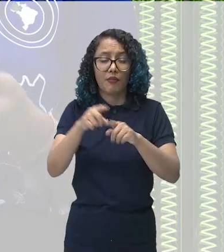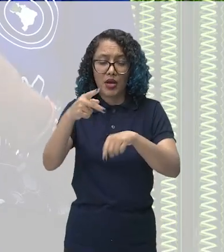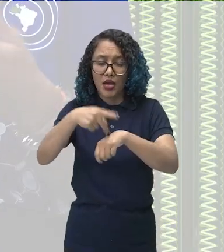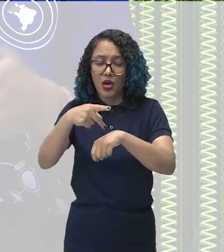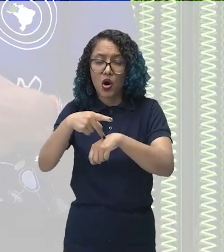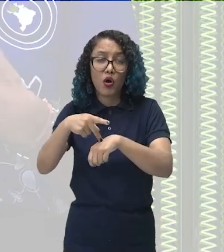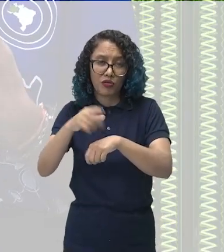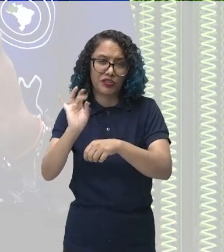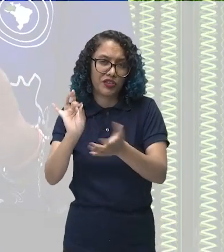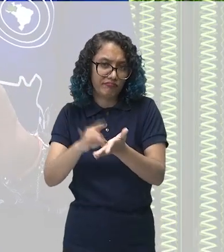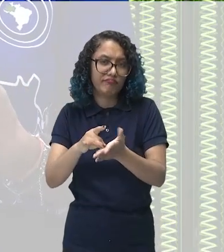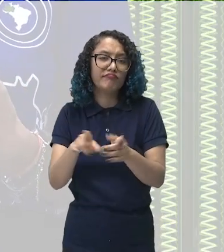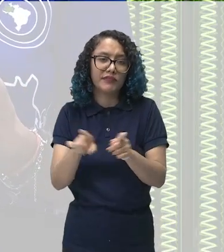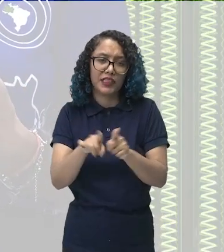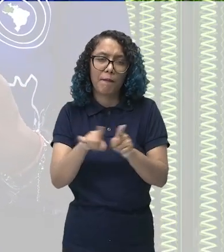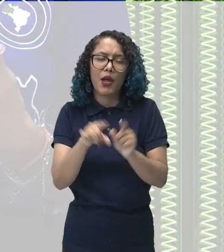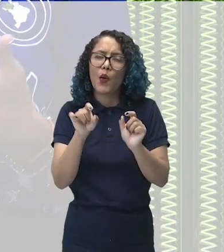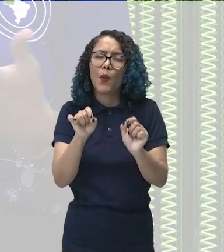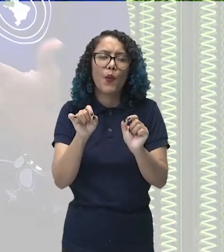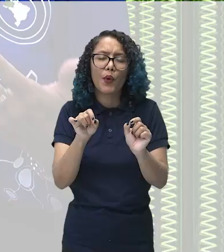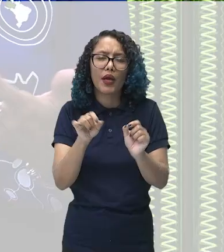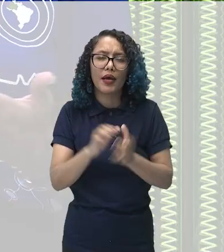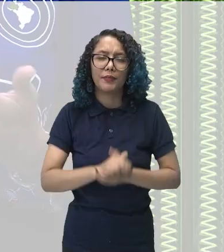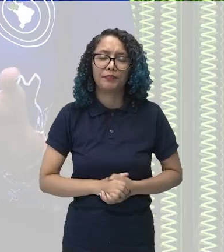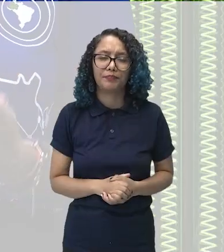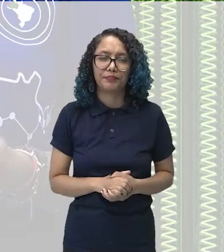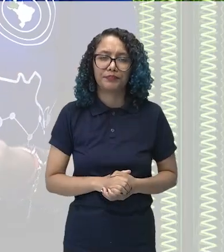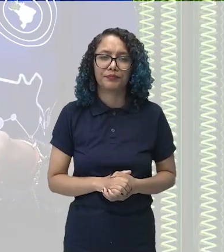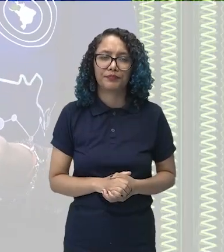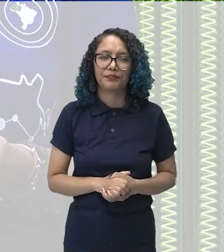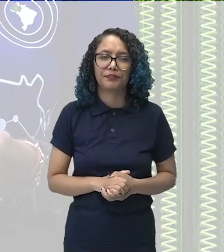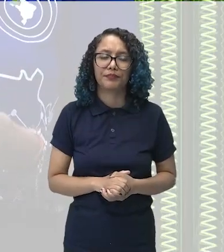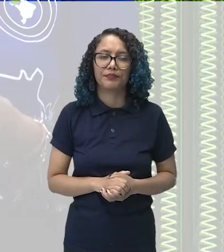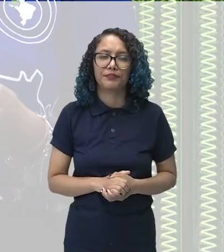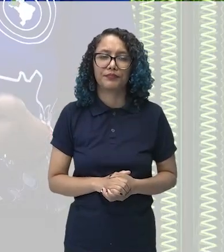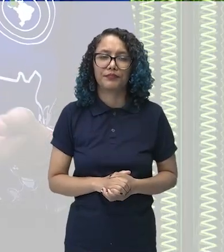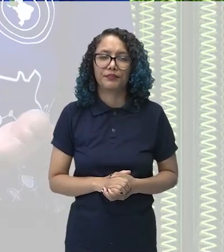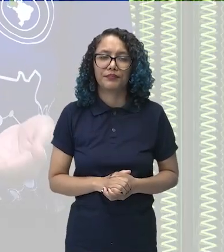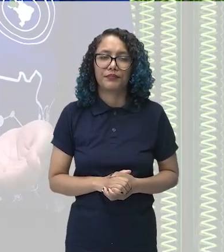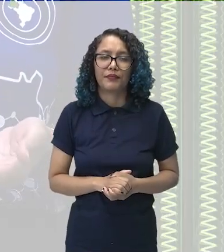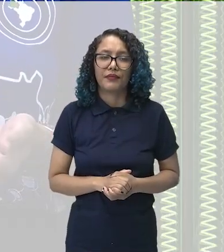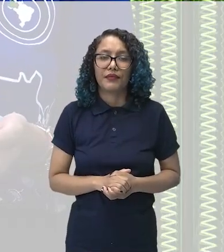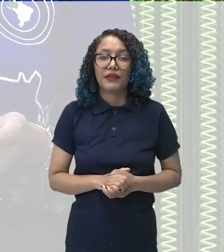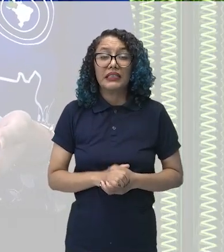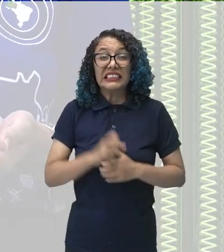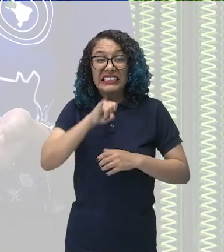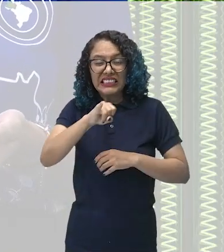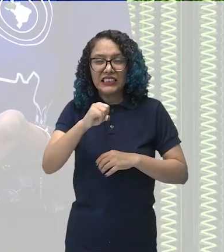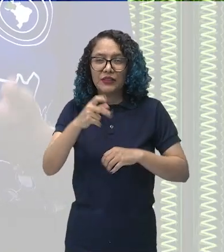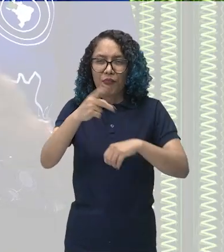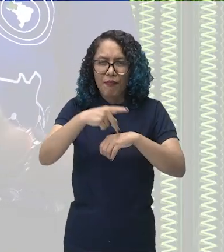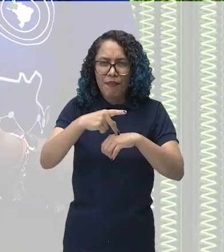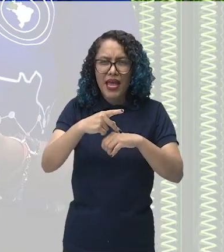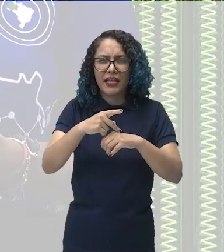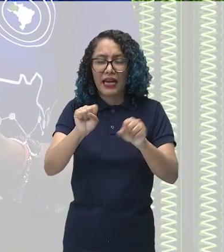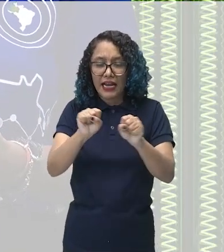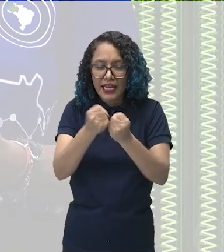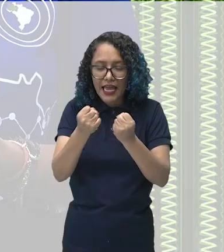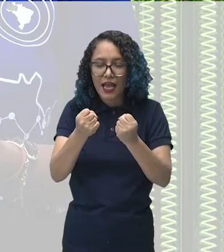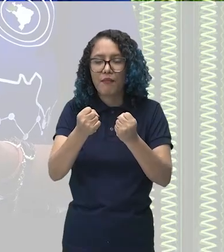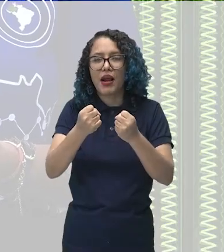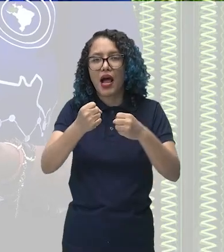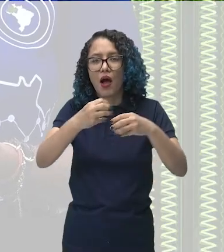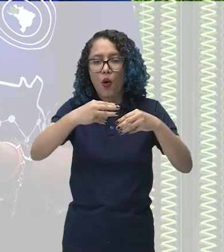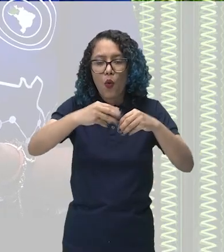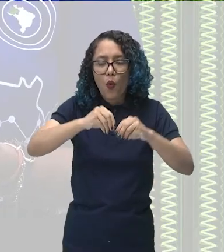propriamente ditas, ao se desintegrarem, vão liberar minerais que vão ser utilizados ali, né, que vão compor